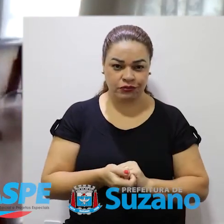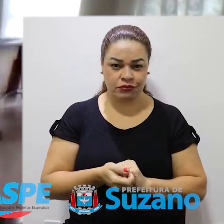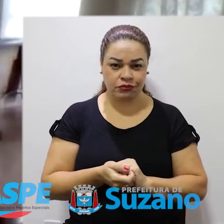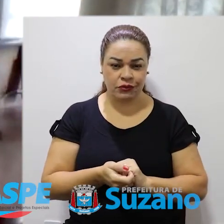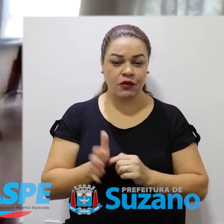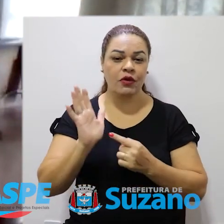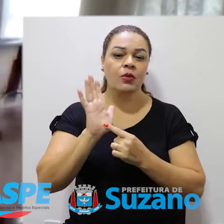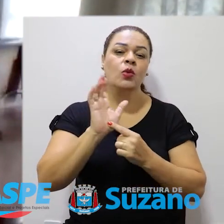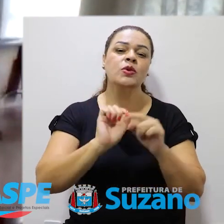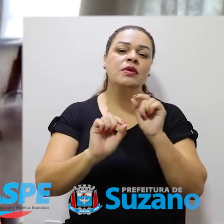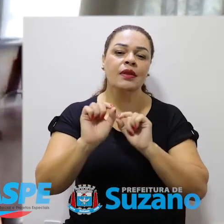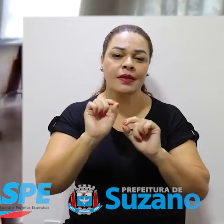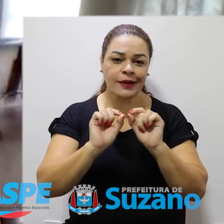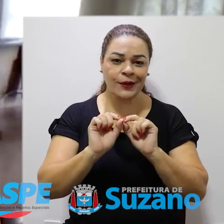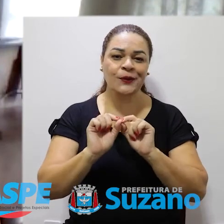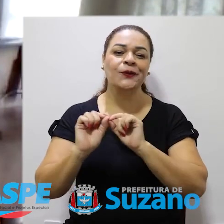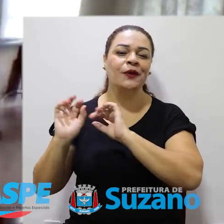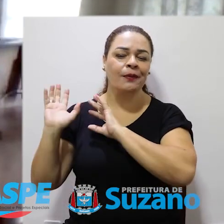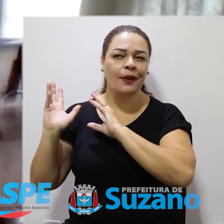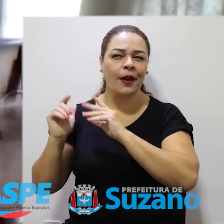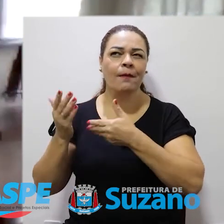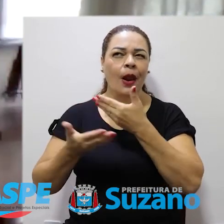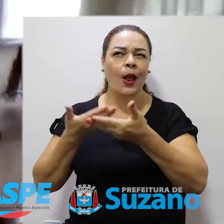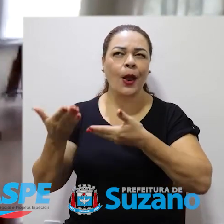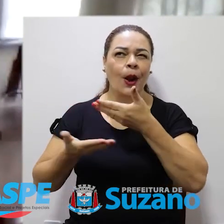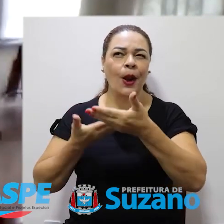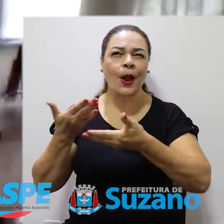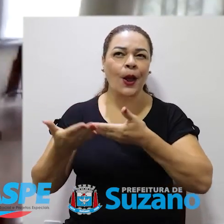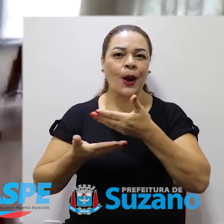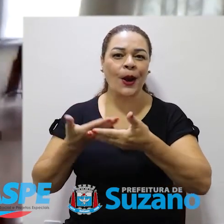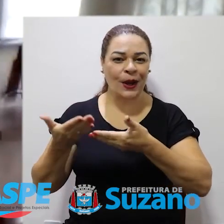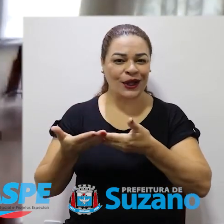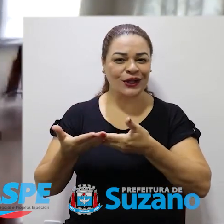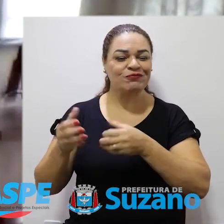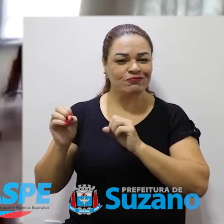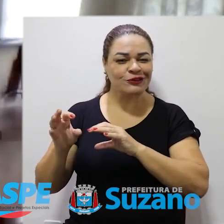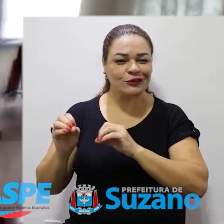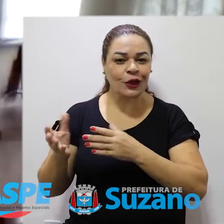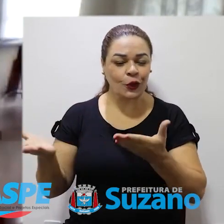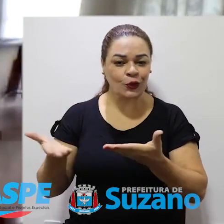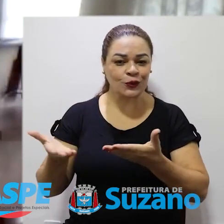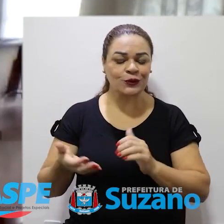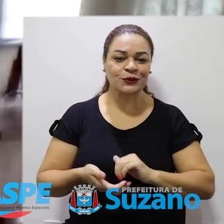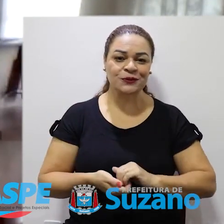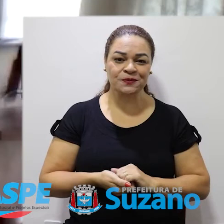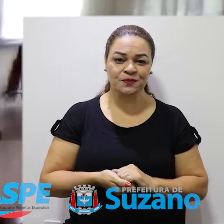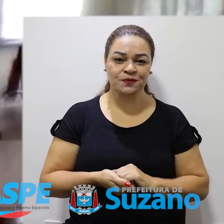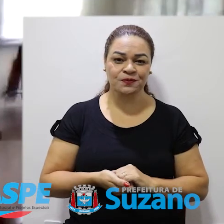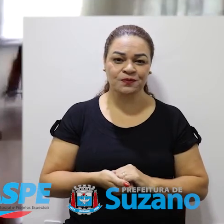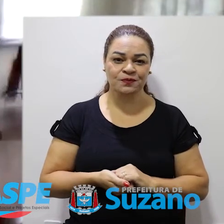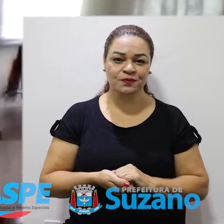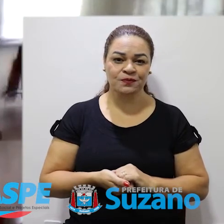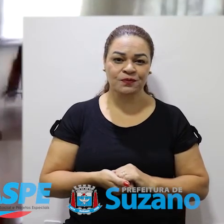vai ilustrando tudo aquilo que a gente foi conversando ao longo dessa conversa hoje, né? Tudo aquilo que